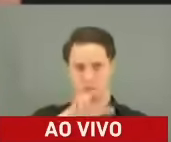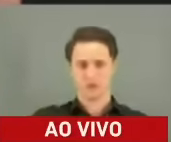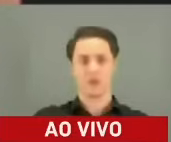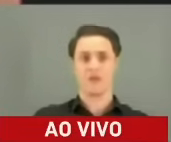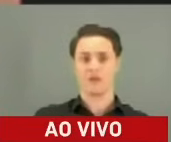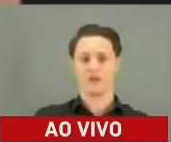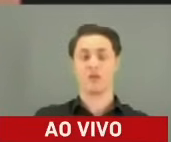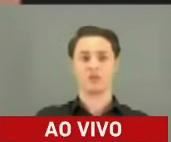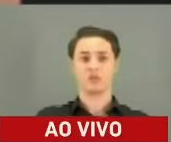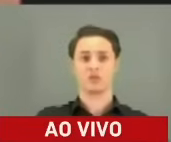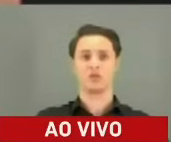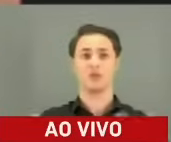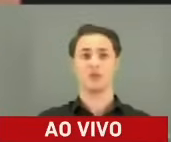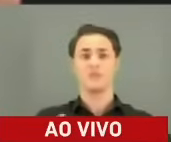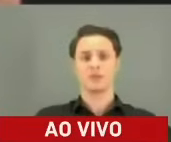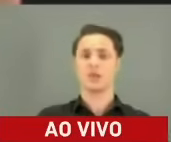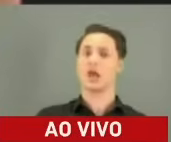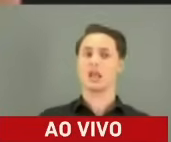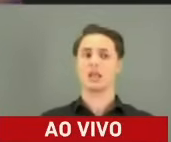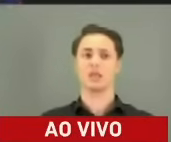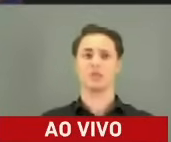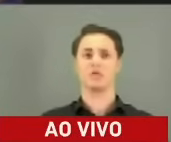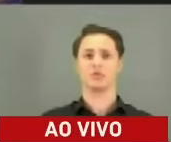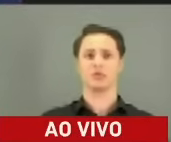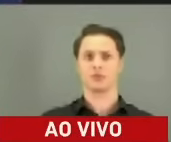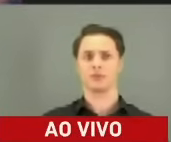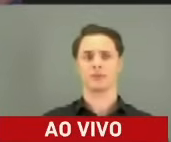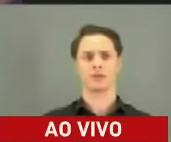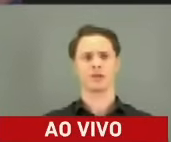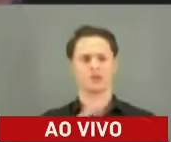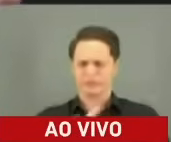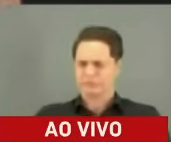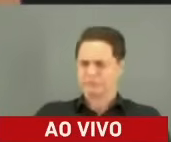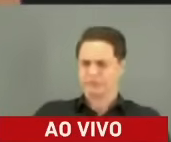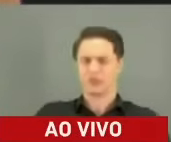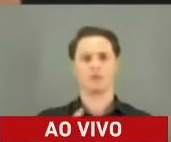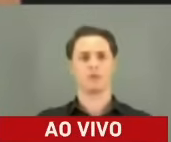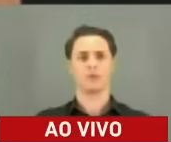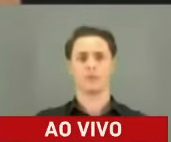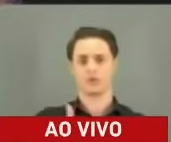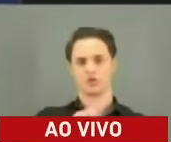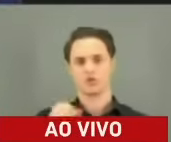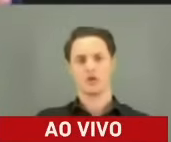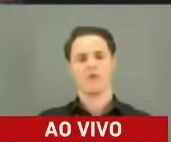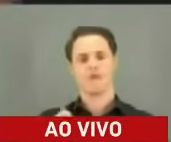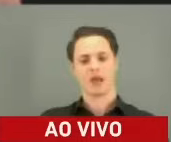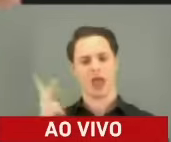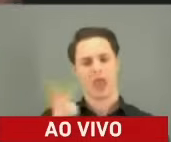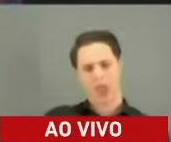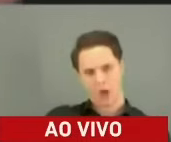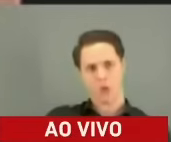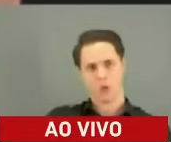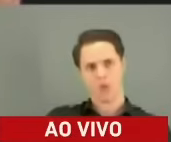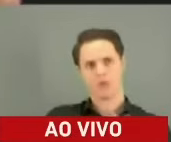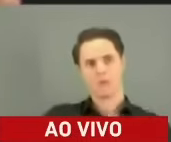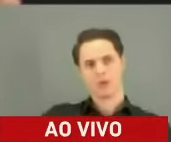vida diferente, e você tem que manter o equilíbrio aqui. E a gente se indigna porque, primeiro, se eu cometo um erro, mesmo que